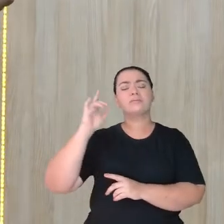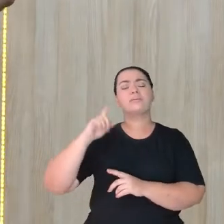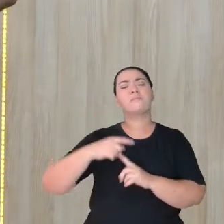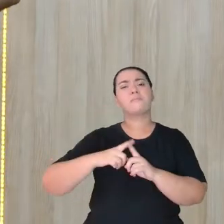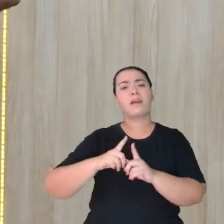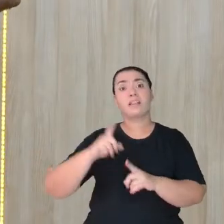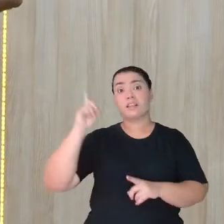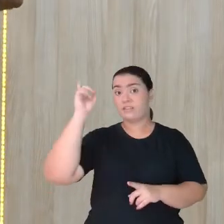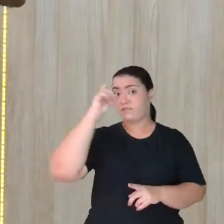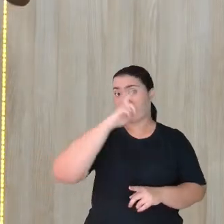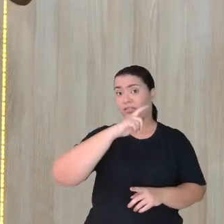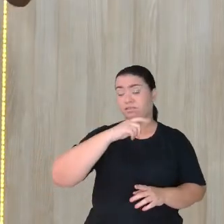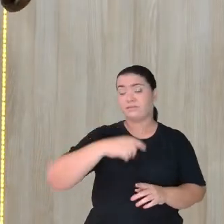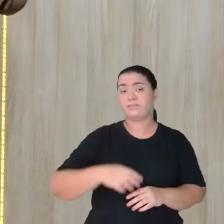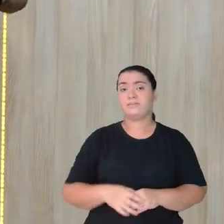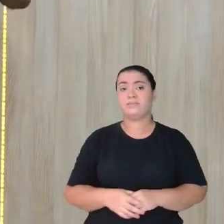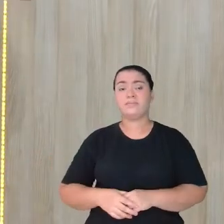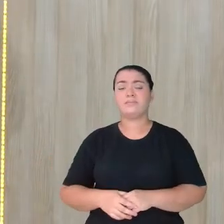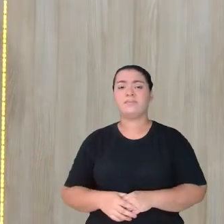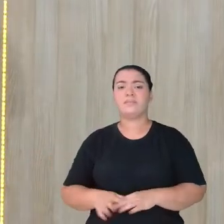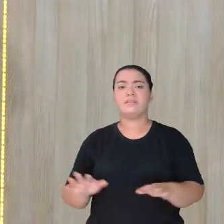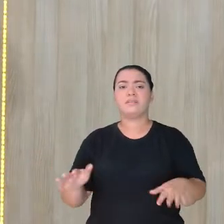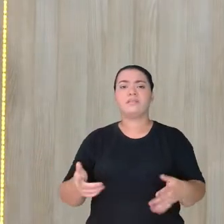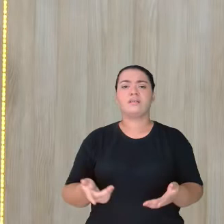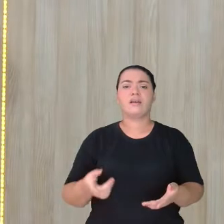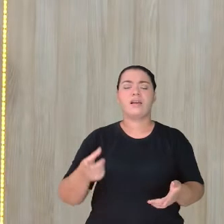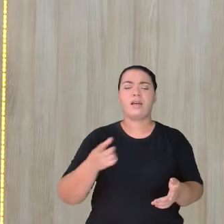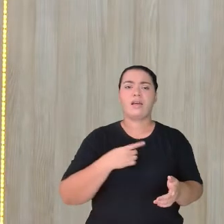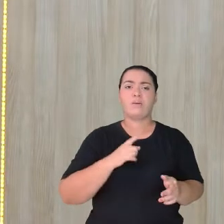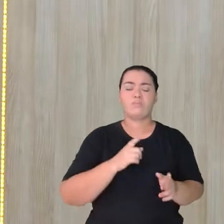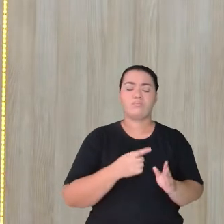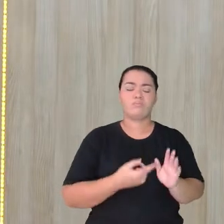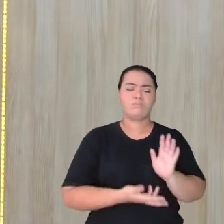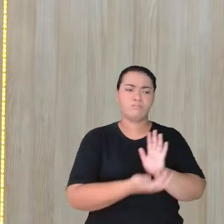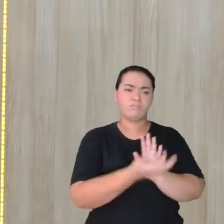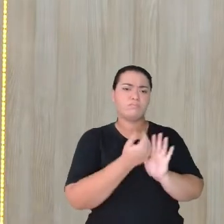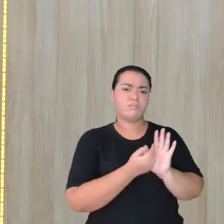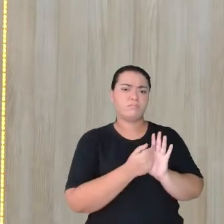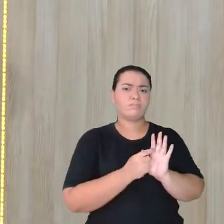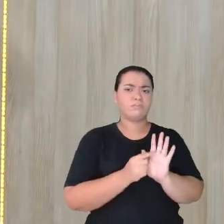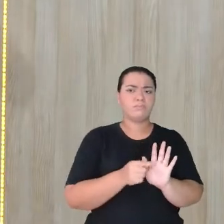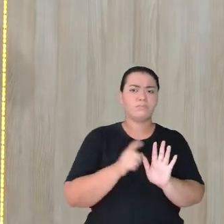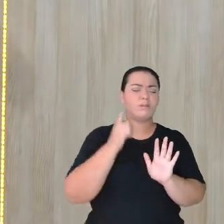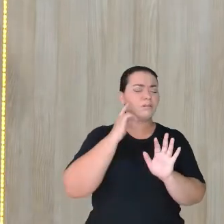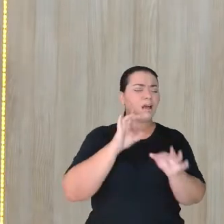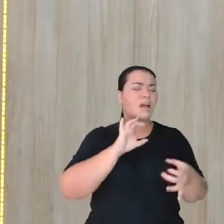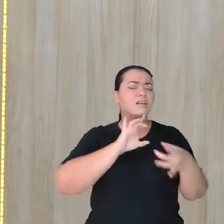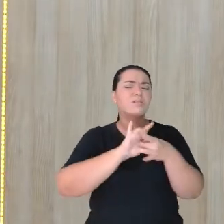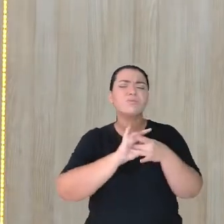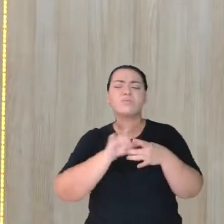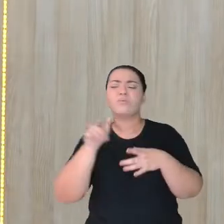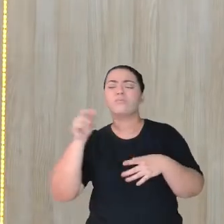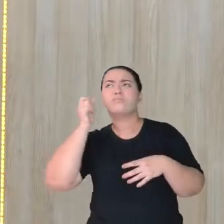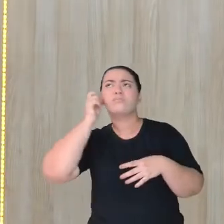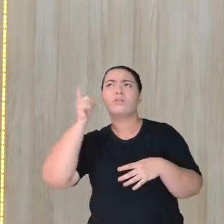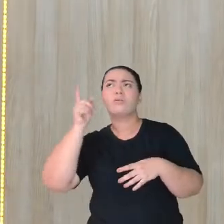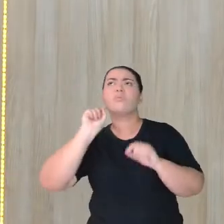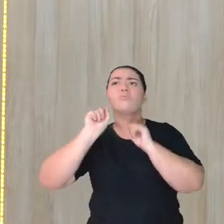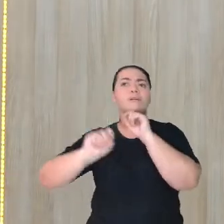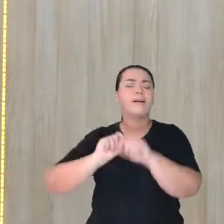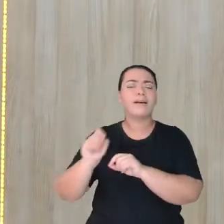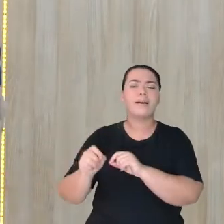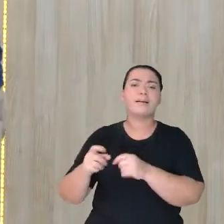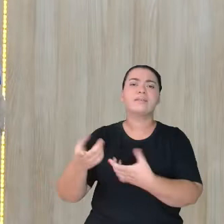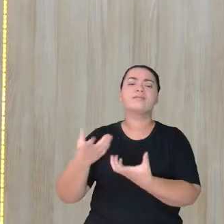complexas, certo? Então, nesse sentido, aí você tem um símbolo que representa uma ideia. Você associa os símbolos, ele